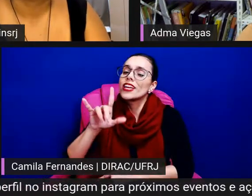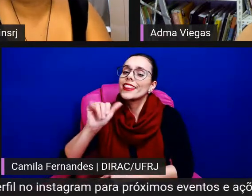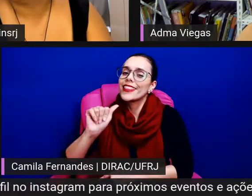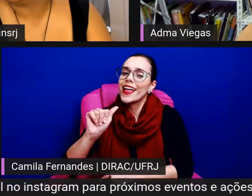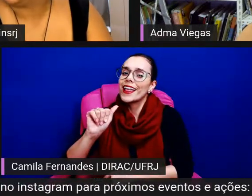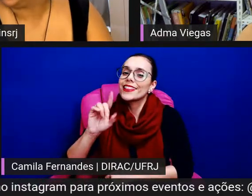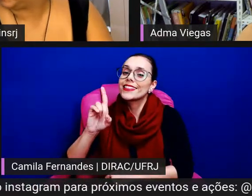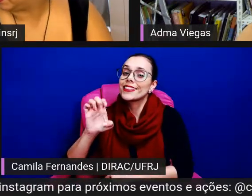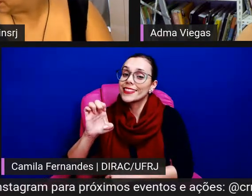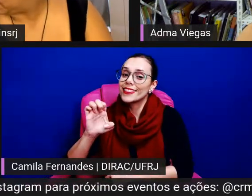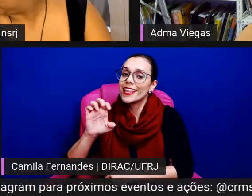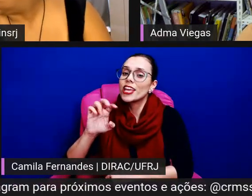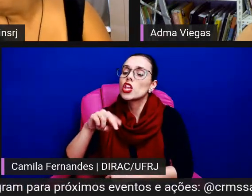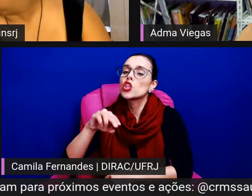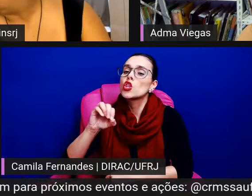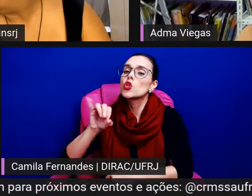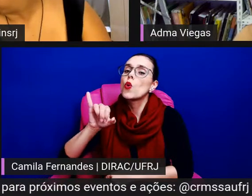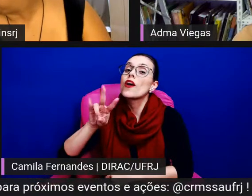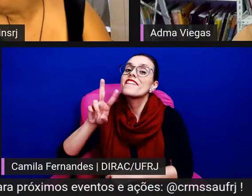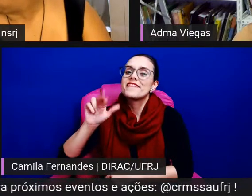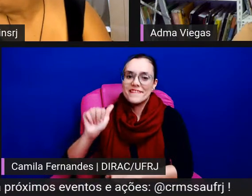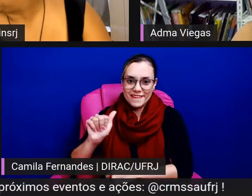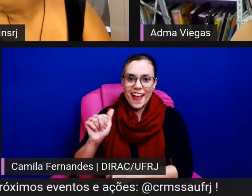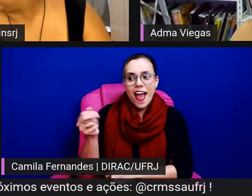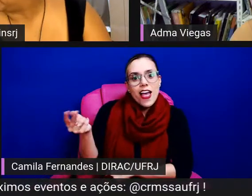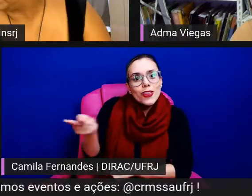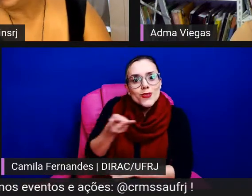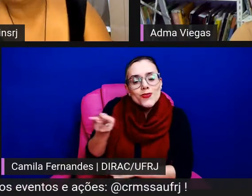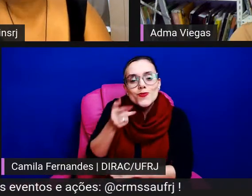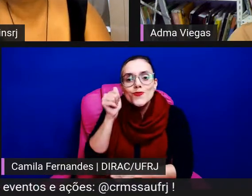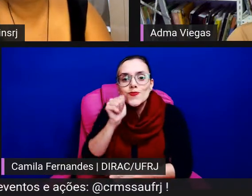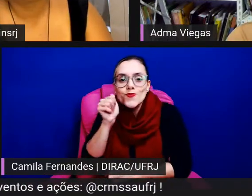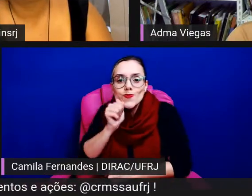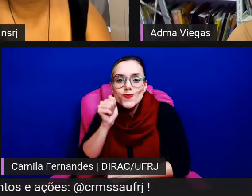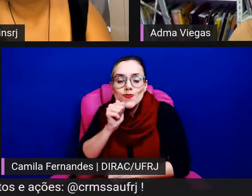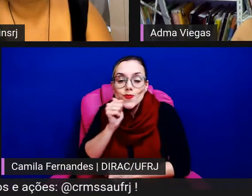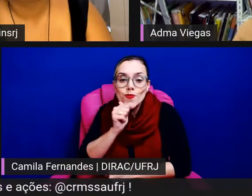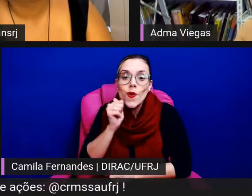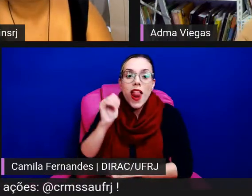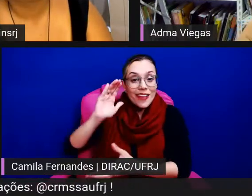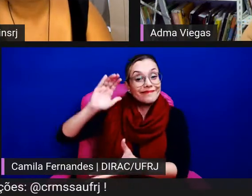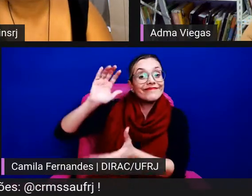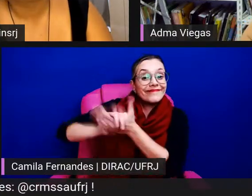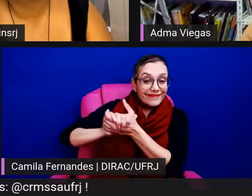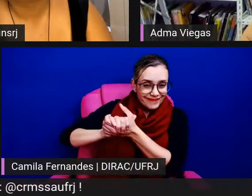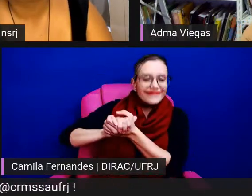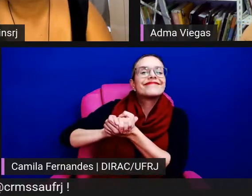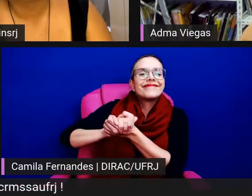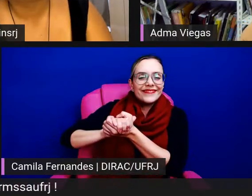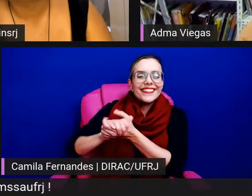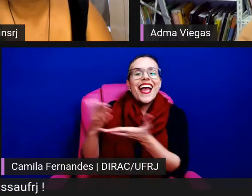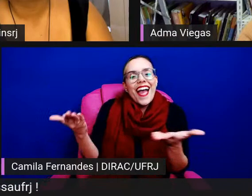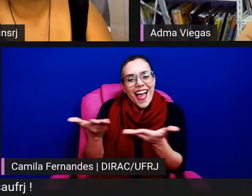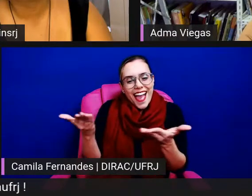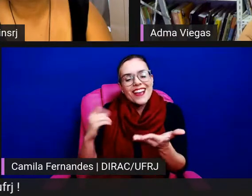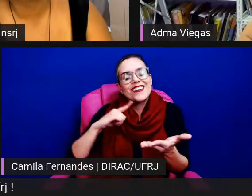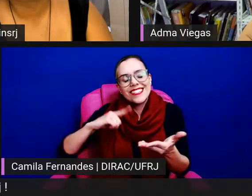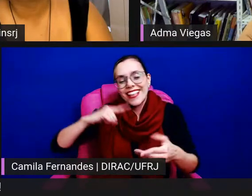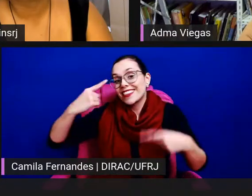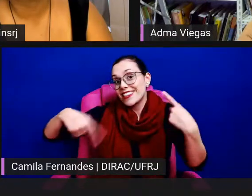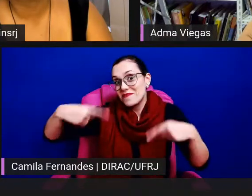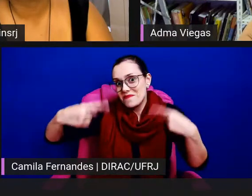Fabiana Fusetti e Gabi Torresani. E nós vamos ter o debate agora. Eu sou uma